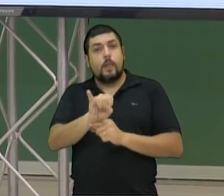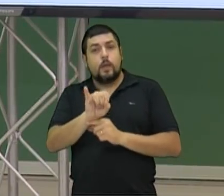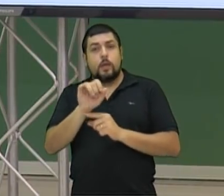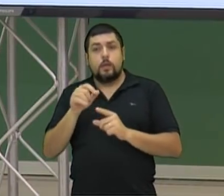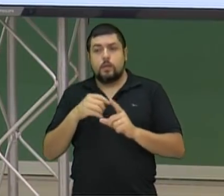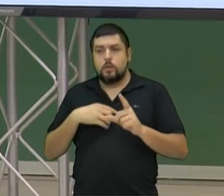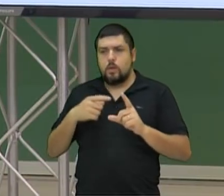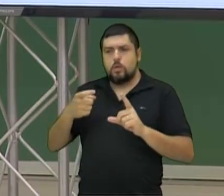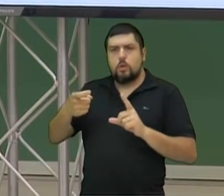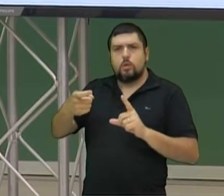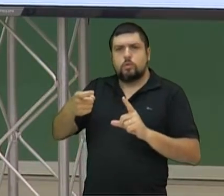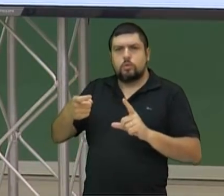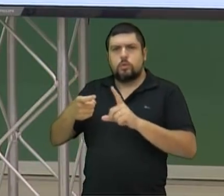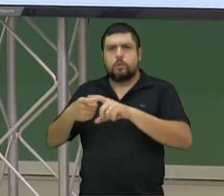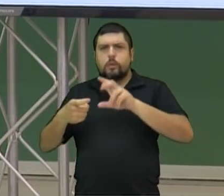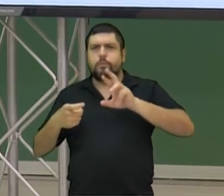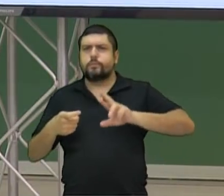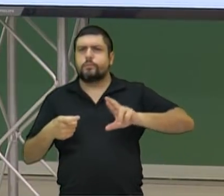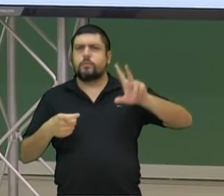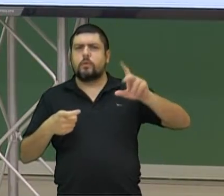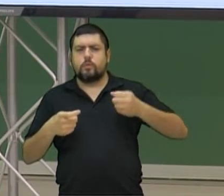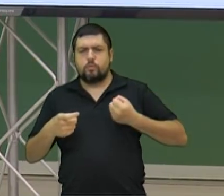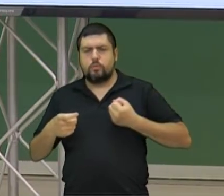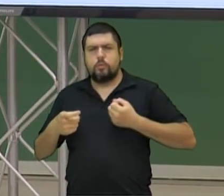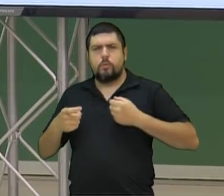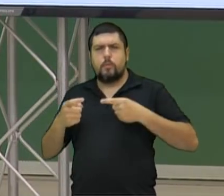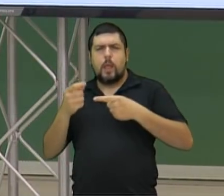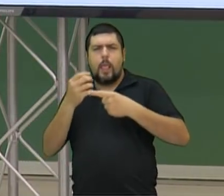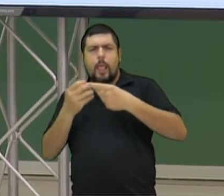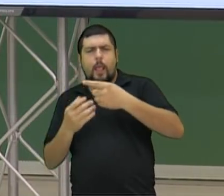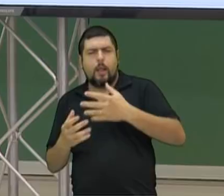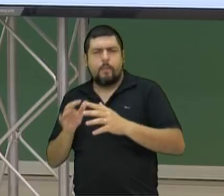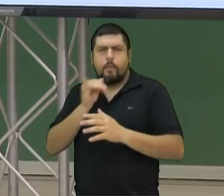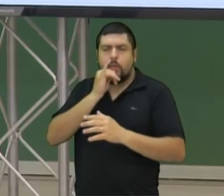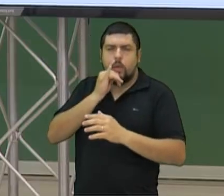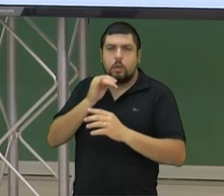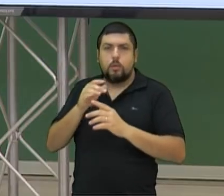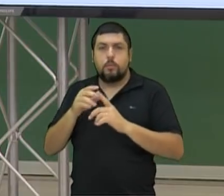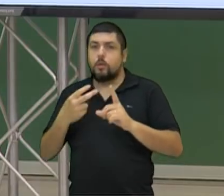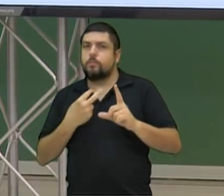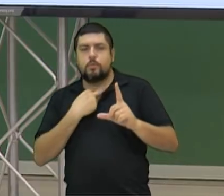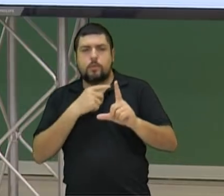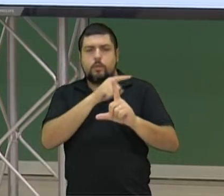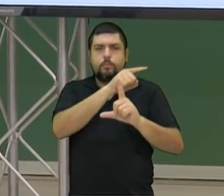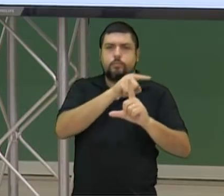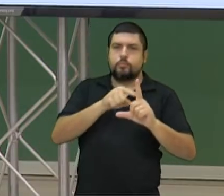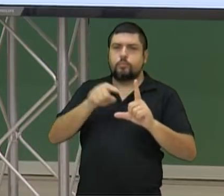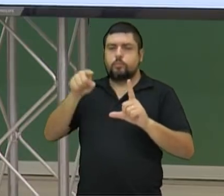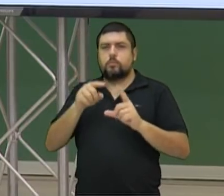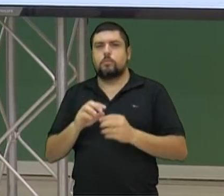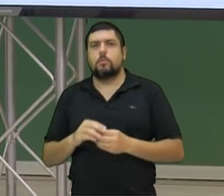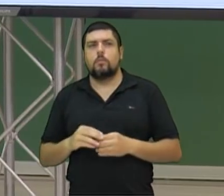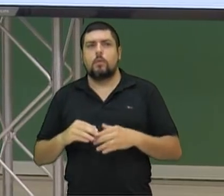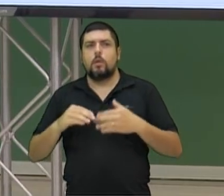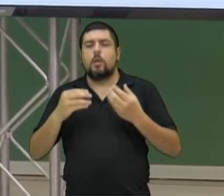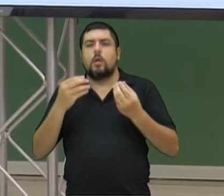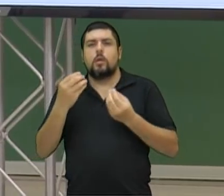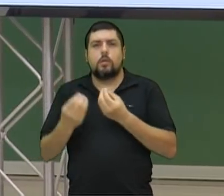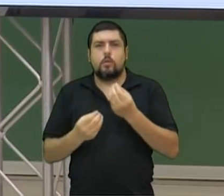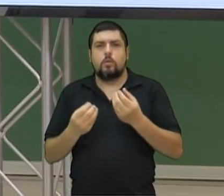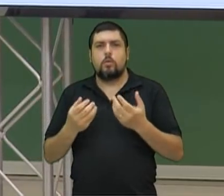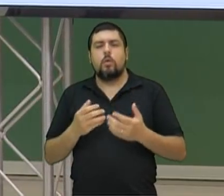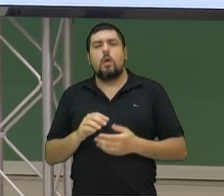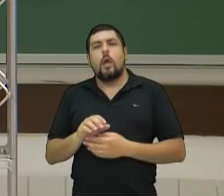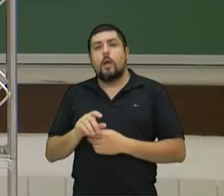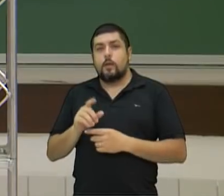números reais, eu não poderia fazer essa união dos pontos aqui, beleza? Muito bem, então aqui o domínio são todos os números reais e